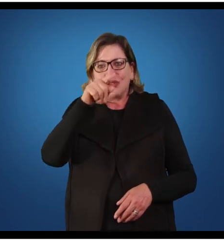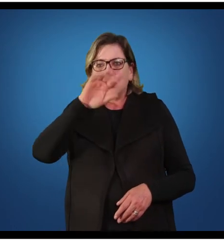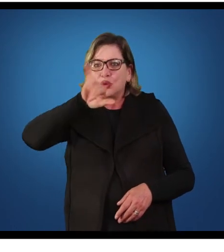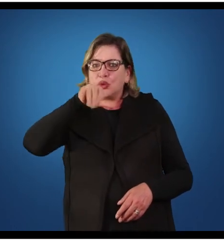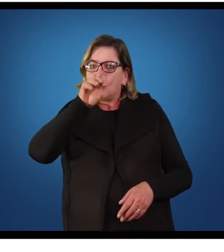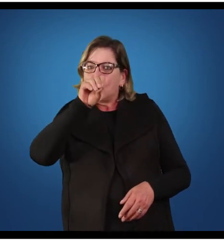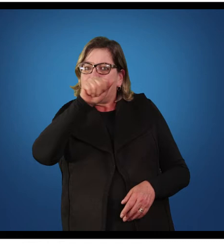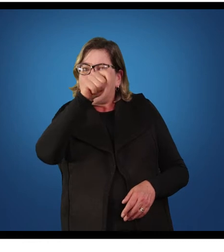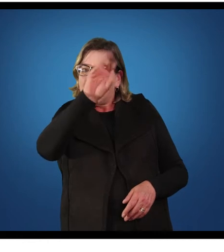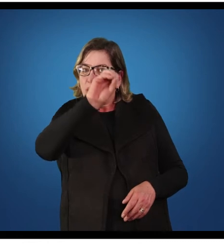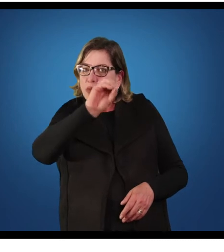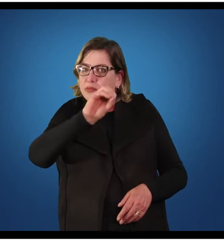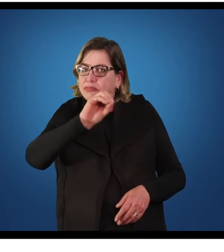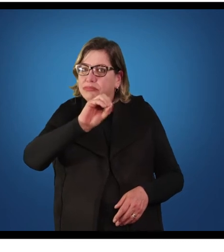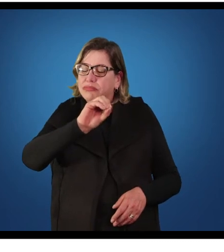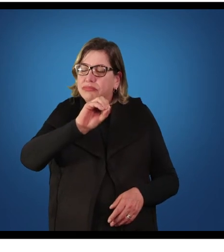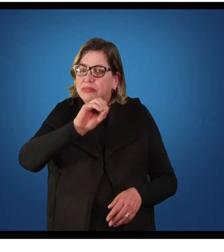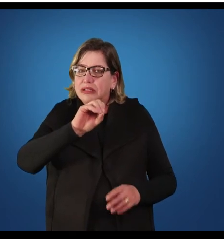João,